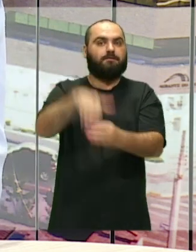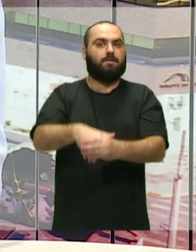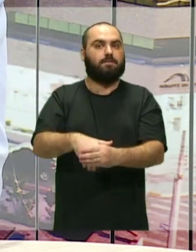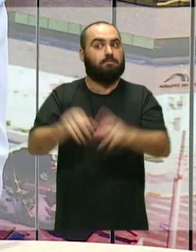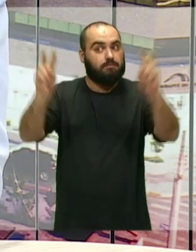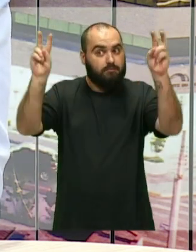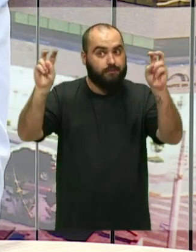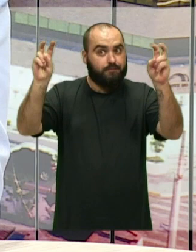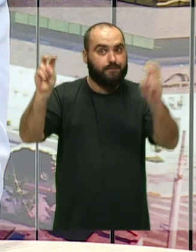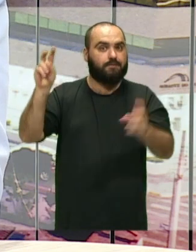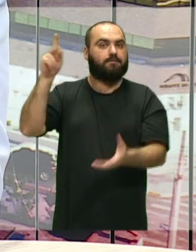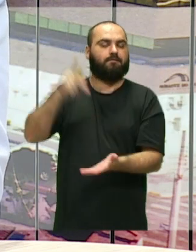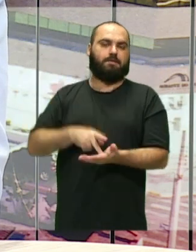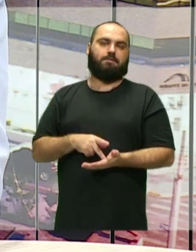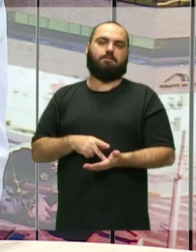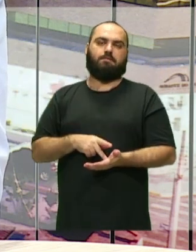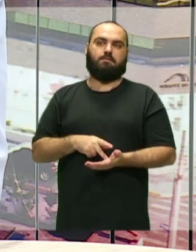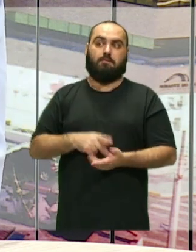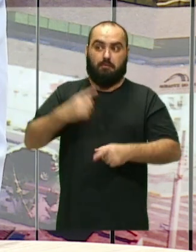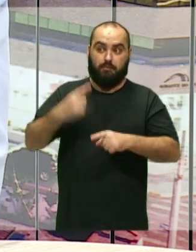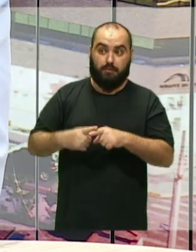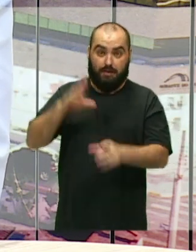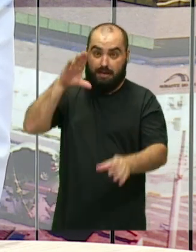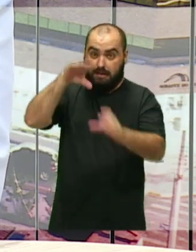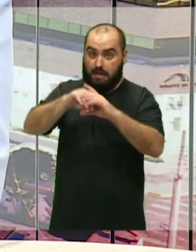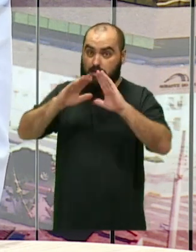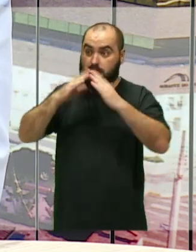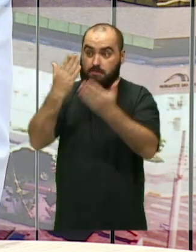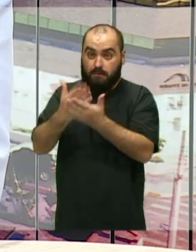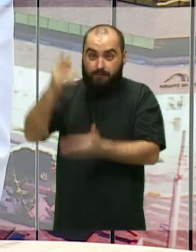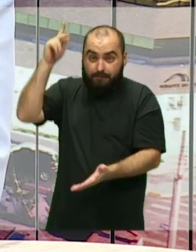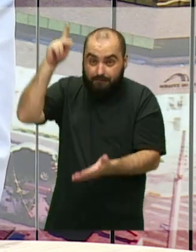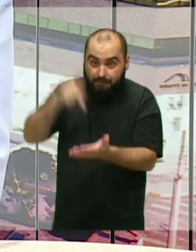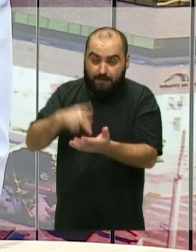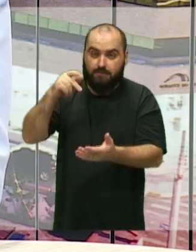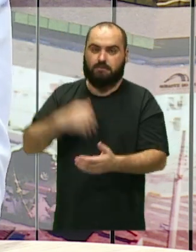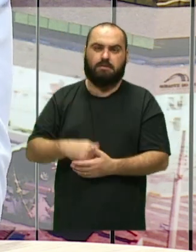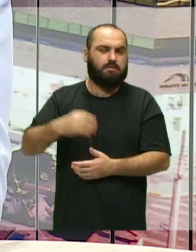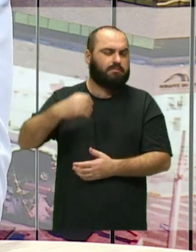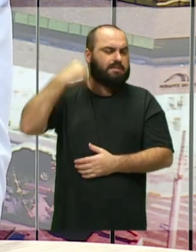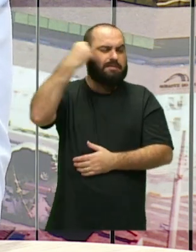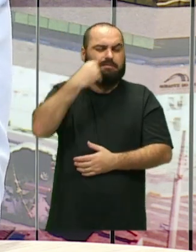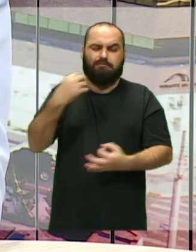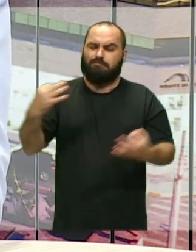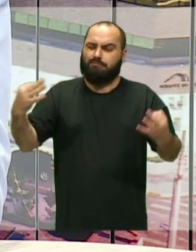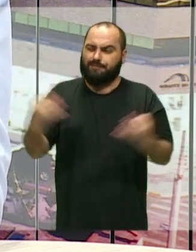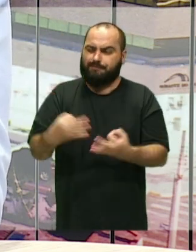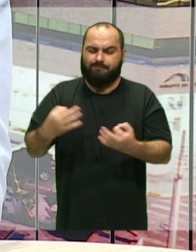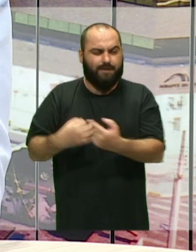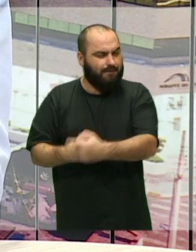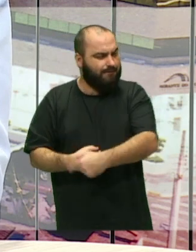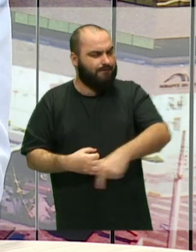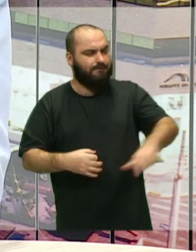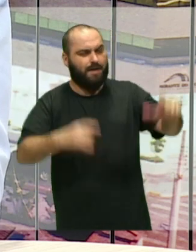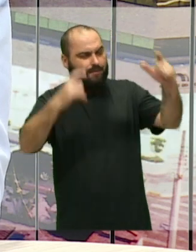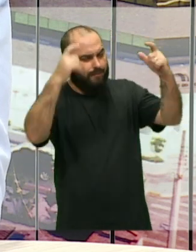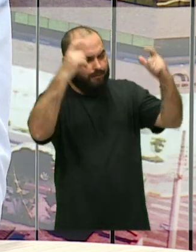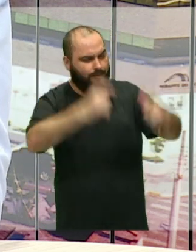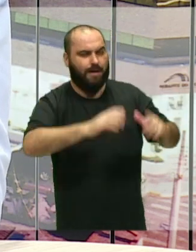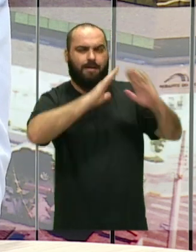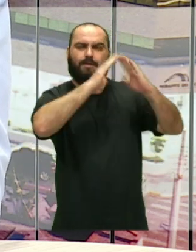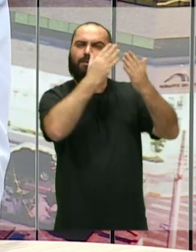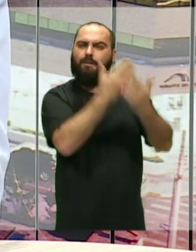aspas de verdade porque eles viveram uma eleição de verdade então ali foi uma experiência maravilhosa a gente poder ir logo nas escolas